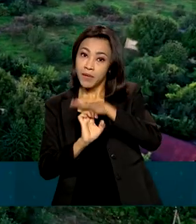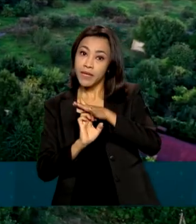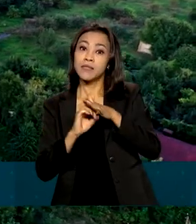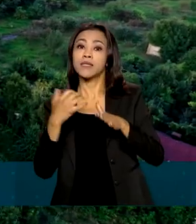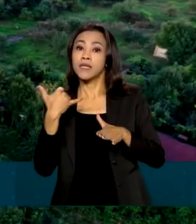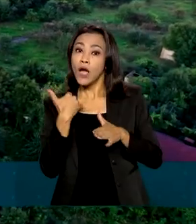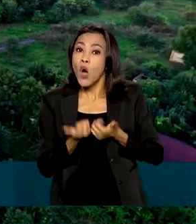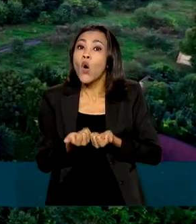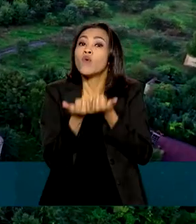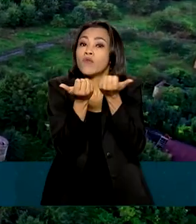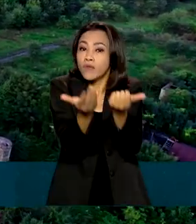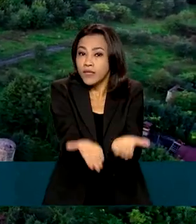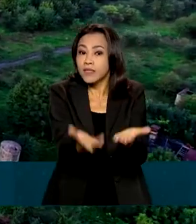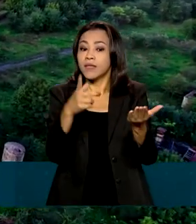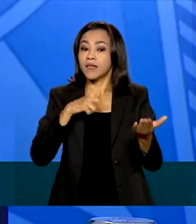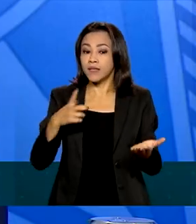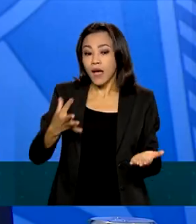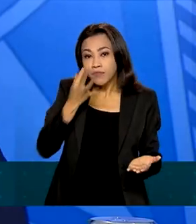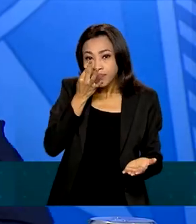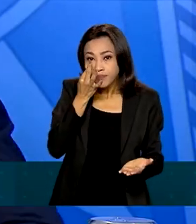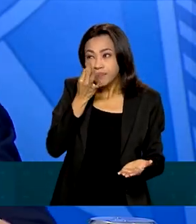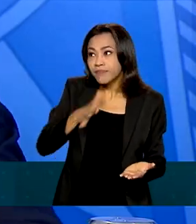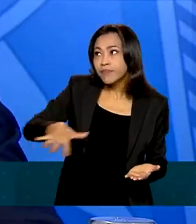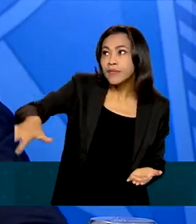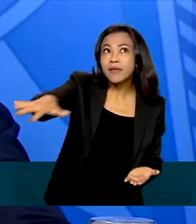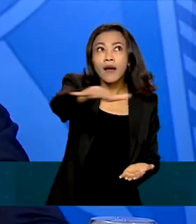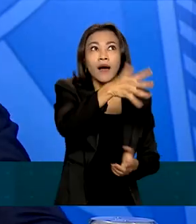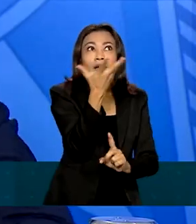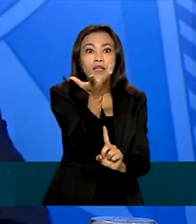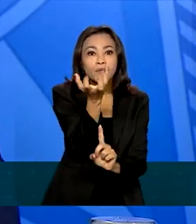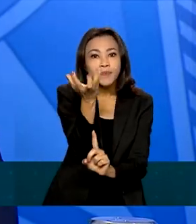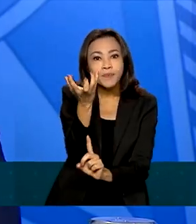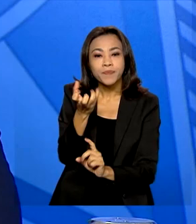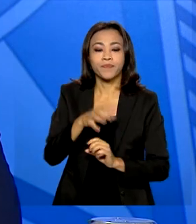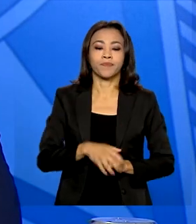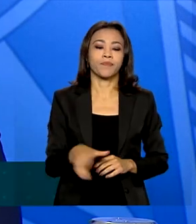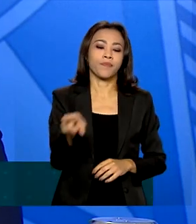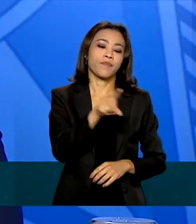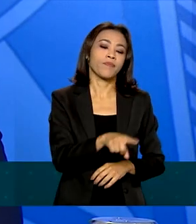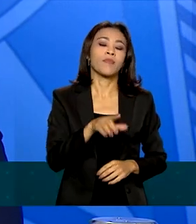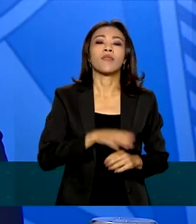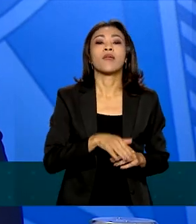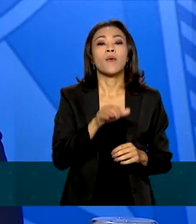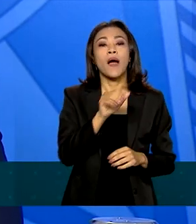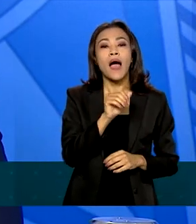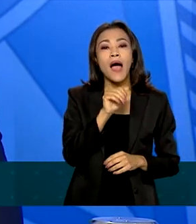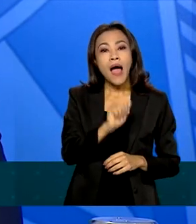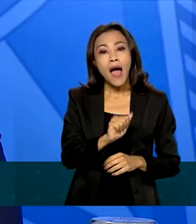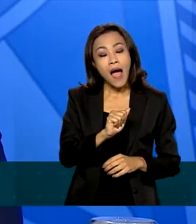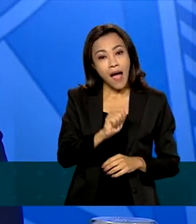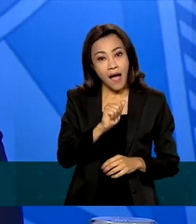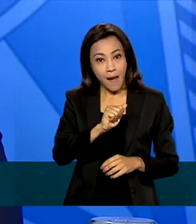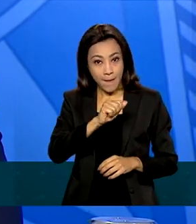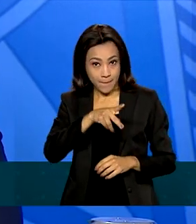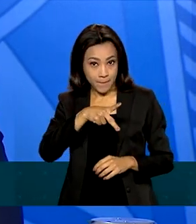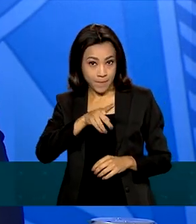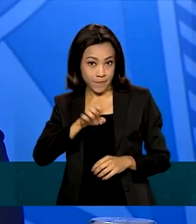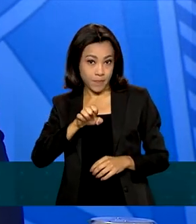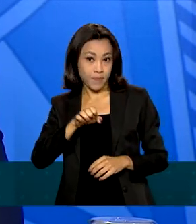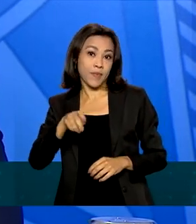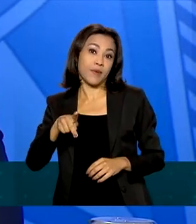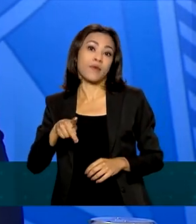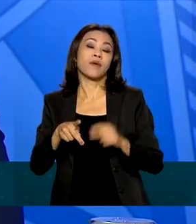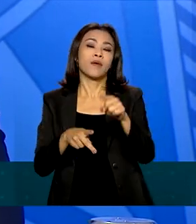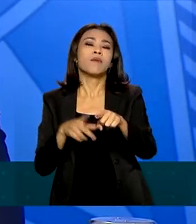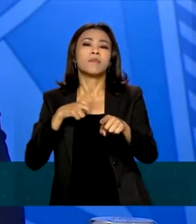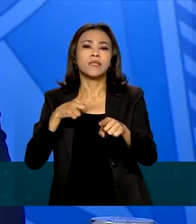está na área de cobertura os aparelhos iPhone da Apple precisa baixar um atualização do